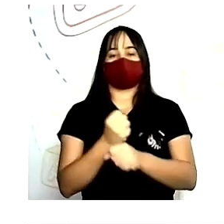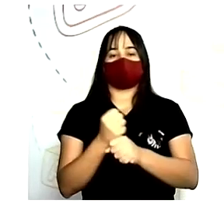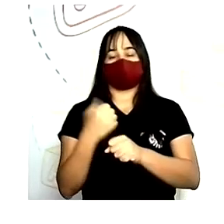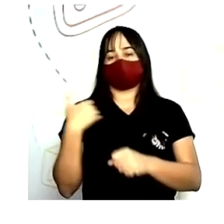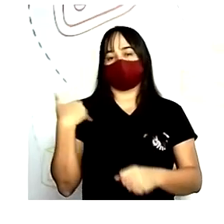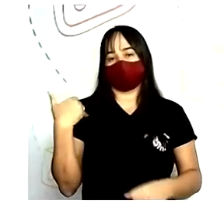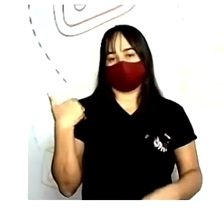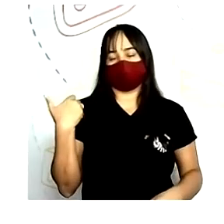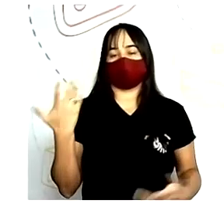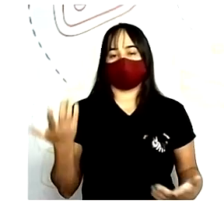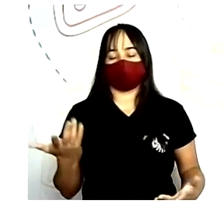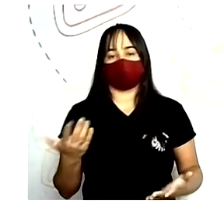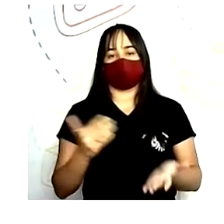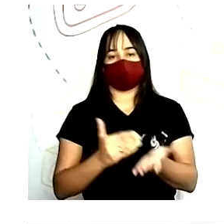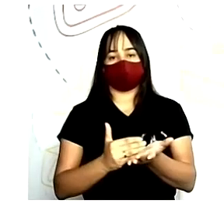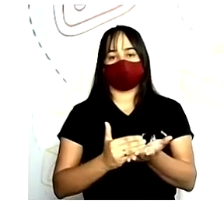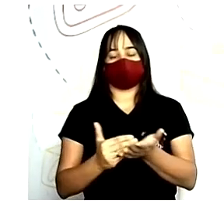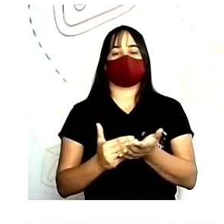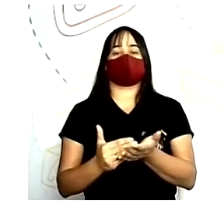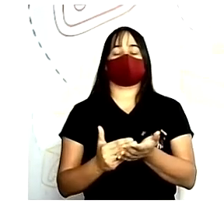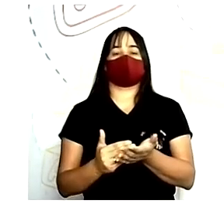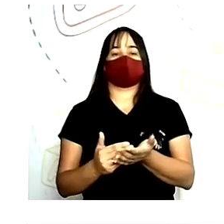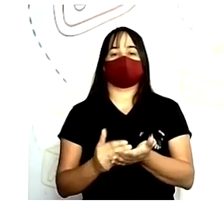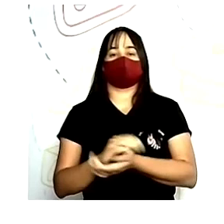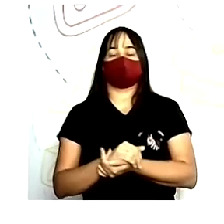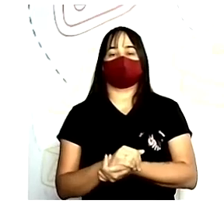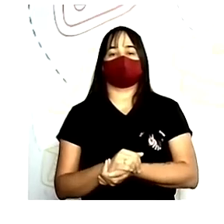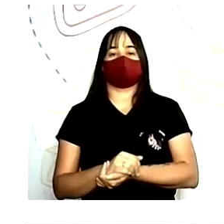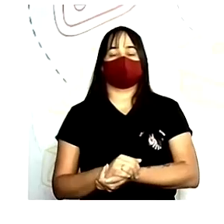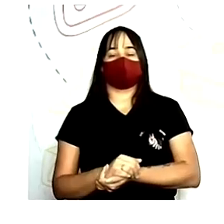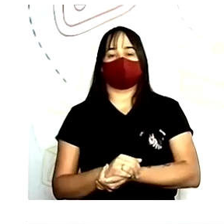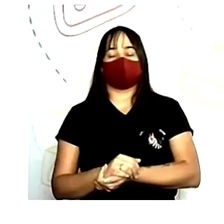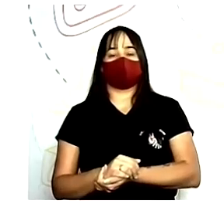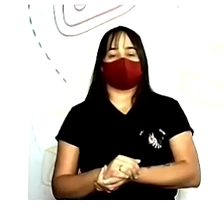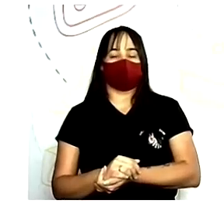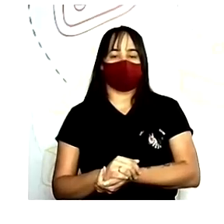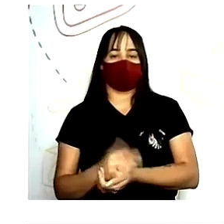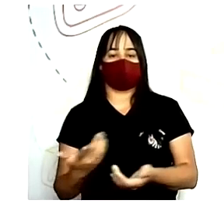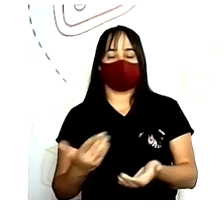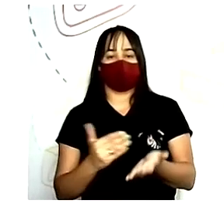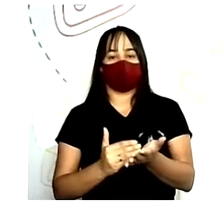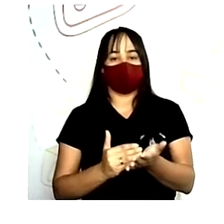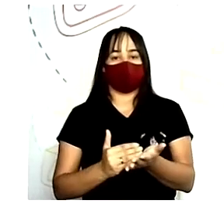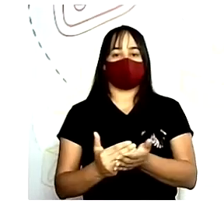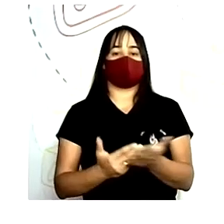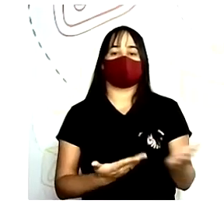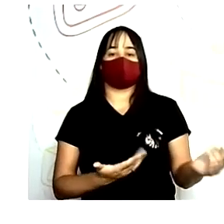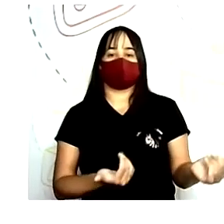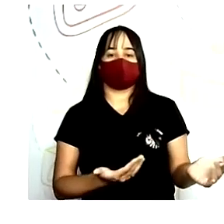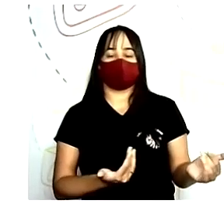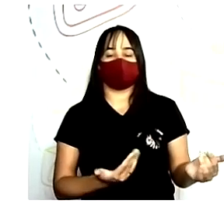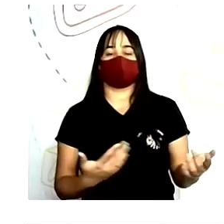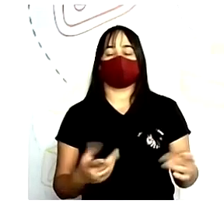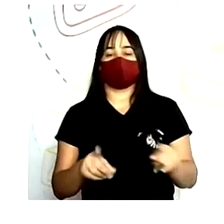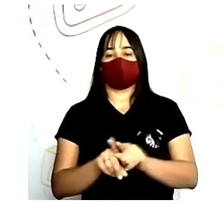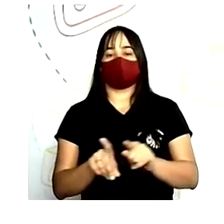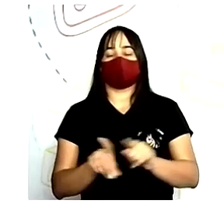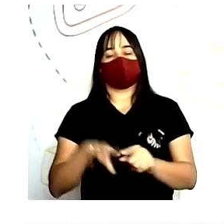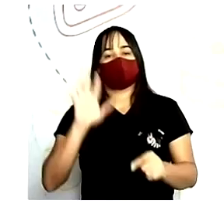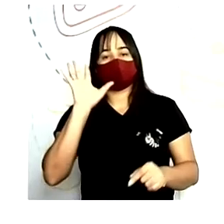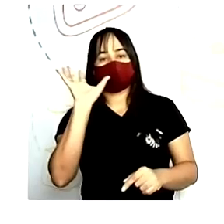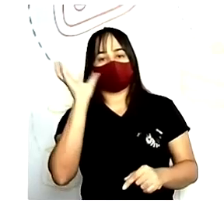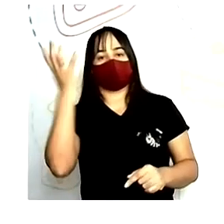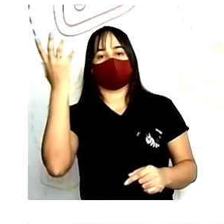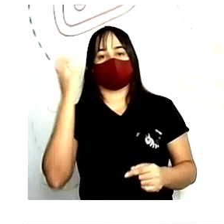esse começo em longo período de tempo, com 14 anos apenas, ou seja, no início mesmo da adolescência, vai acontecer de ter o